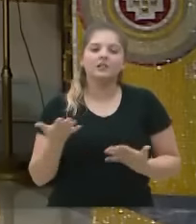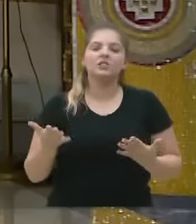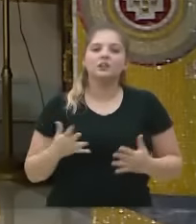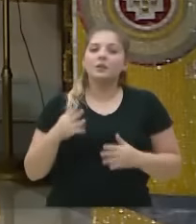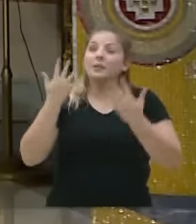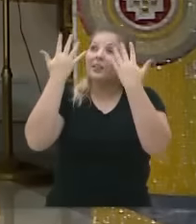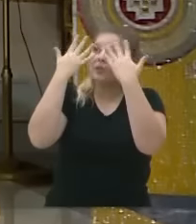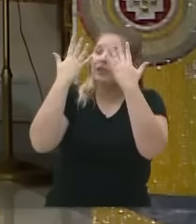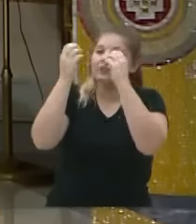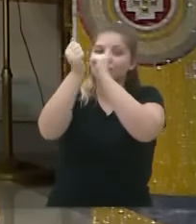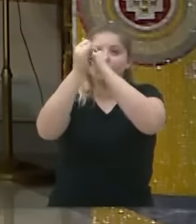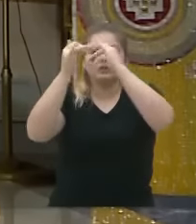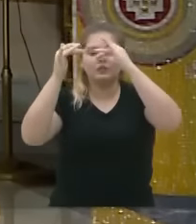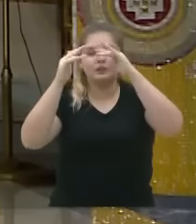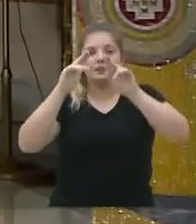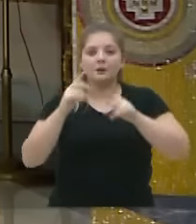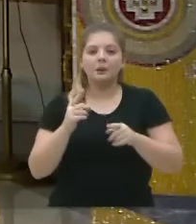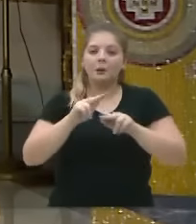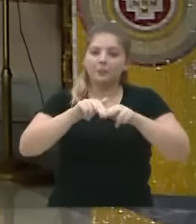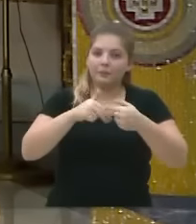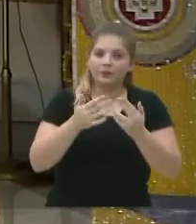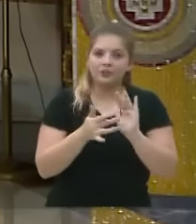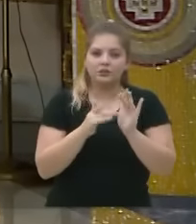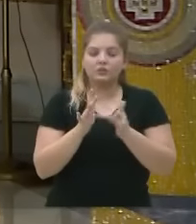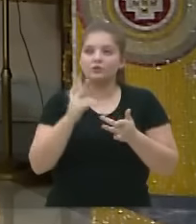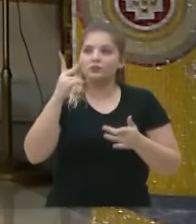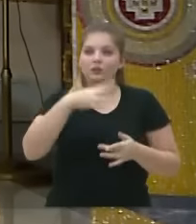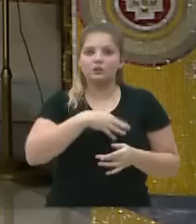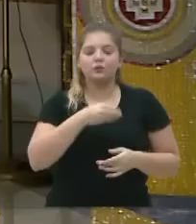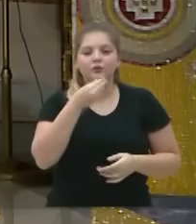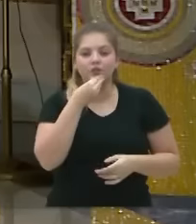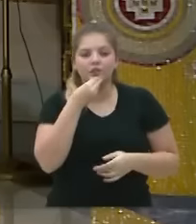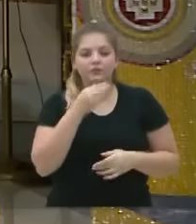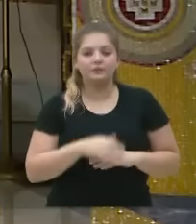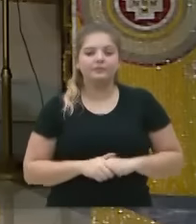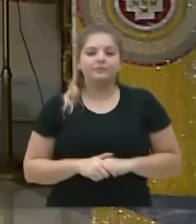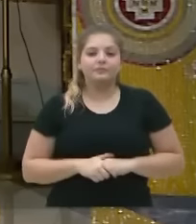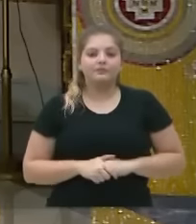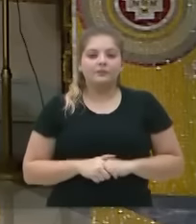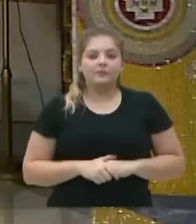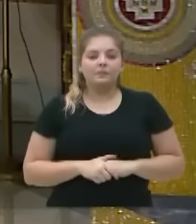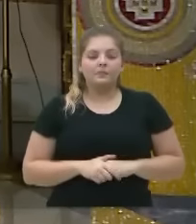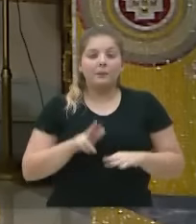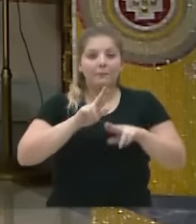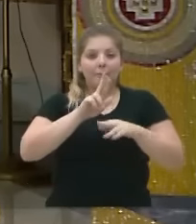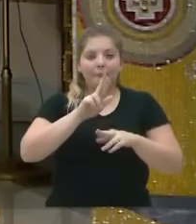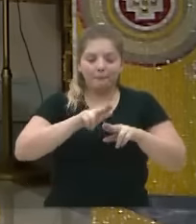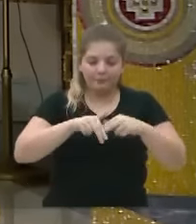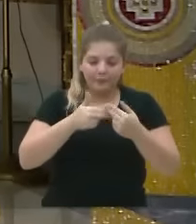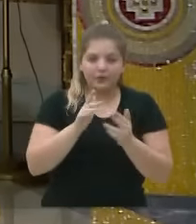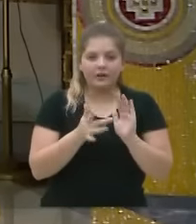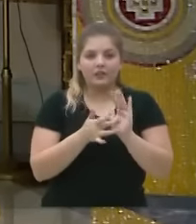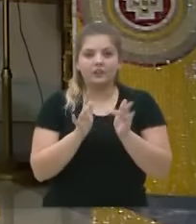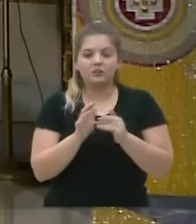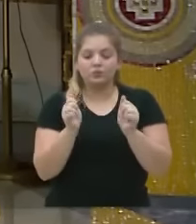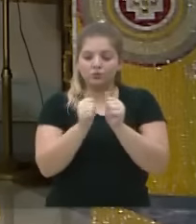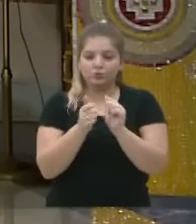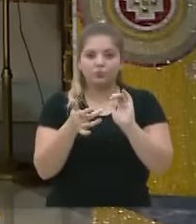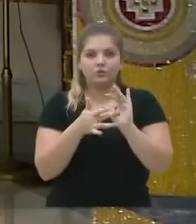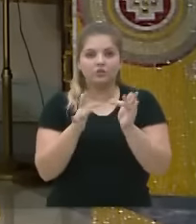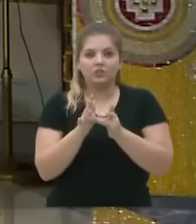fim de vos louvarmos e glorificarmos por Jesus Cristo, vosso Filho. Por Cristo, com Cristo,